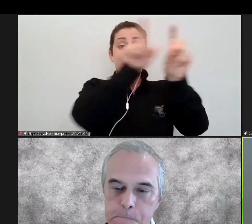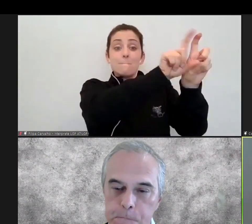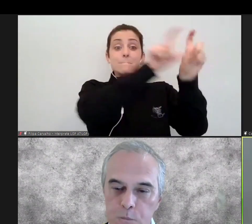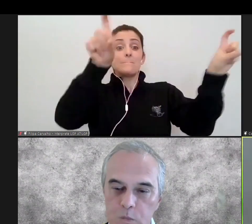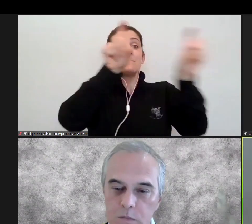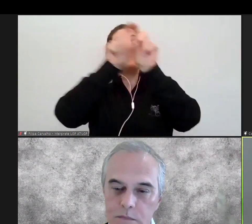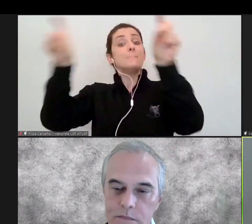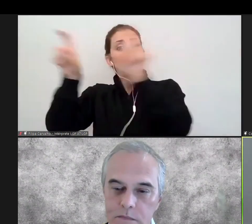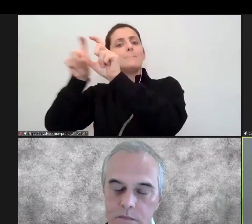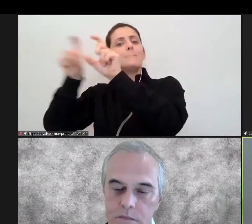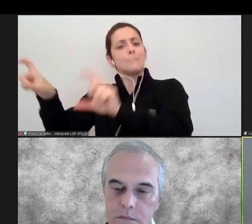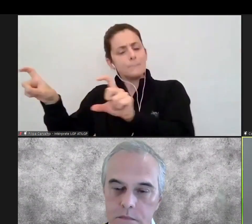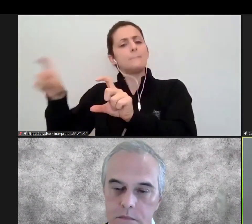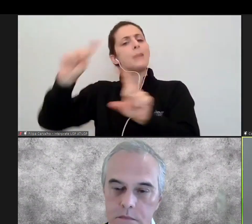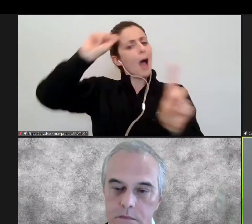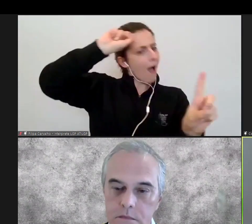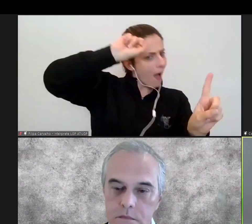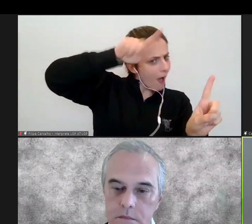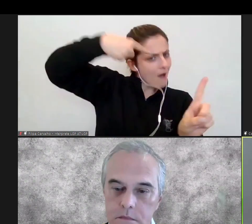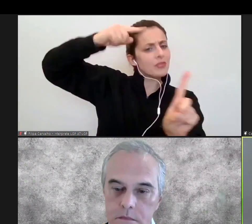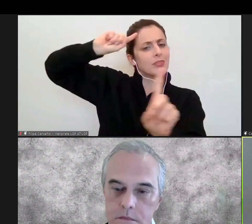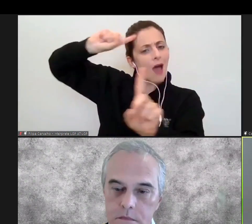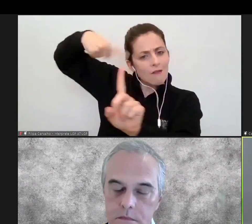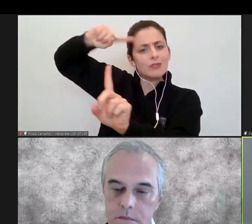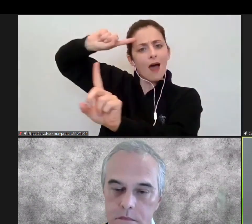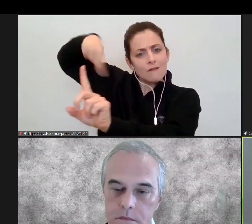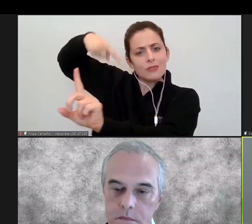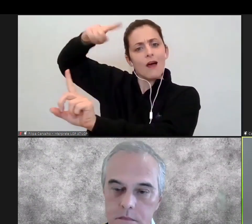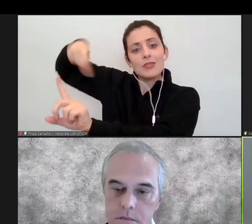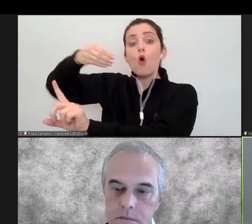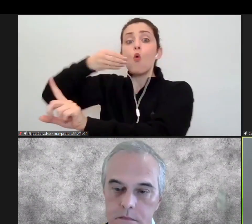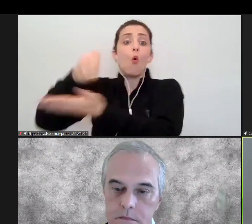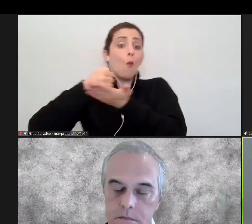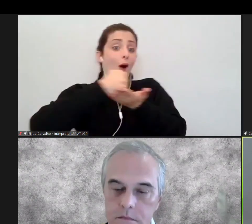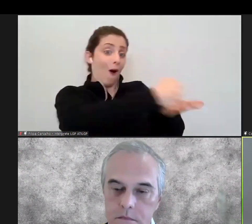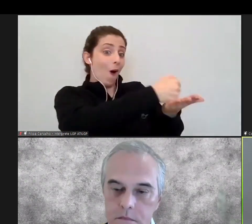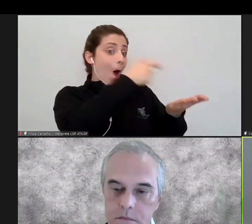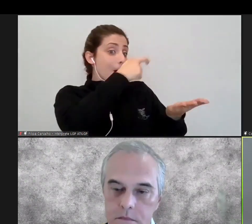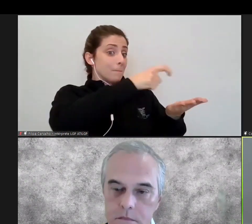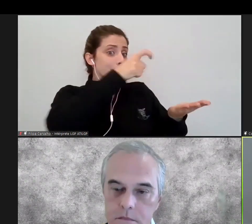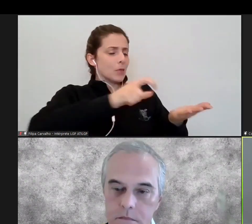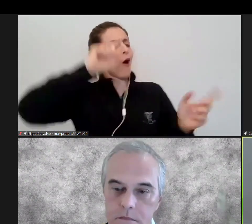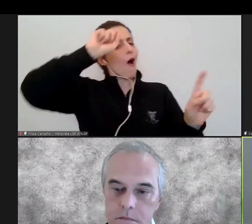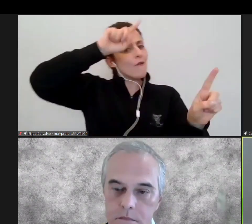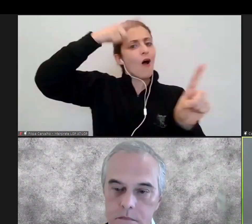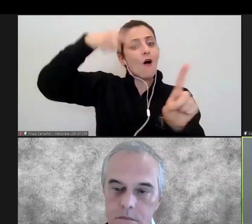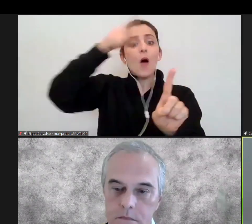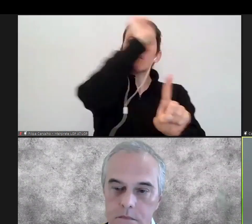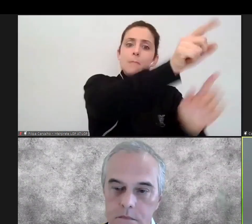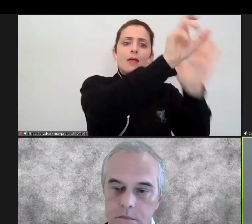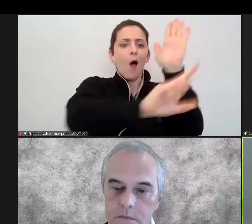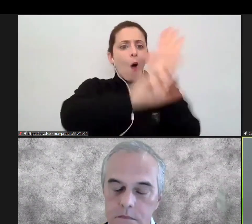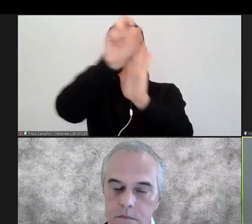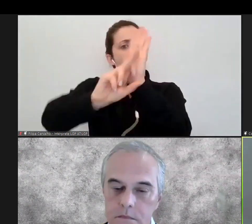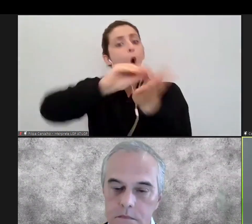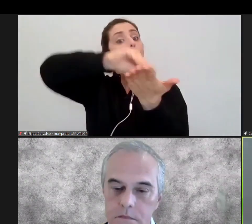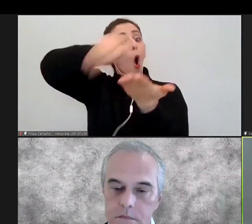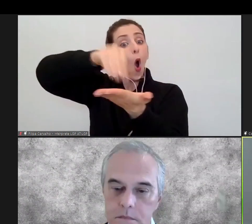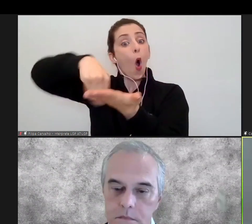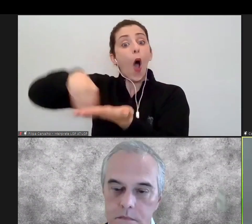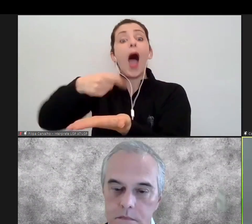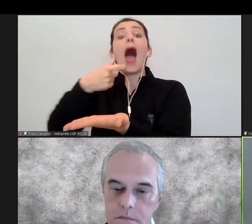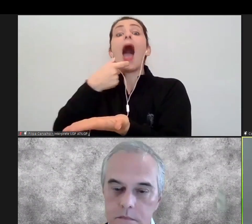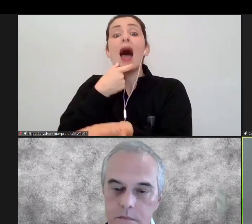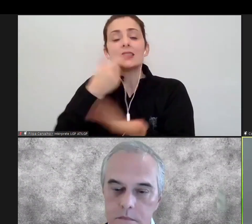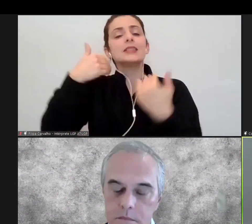os processos e as formas como podem acompanhar e apoiar estas pessoas a regularizar-se a partir de um contrato de trabalho, há uma